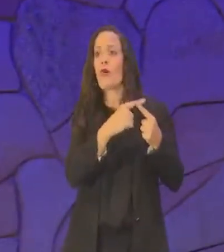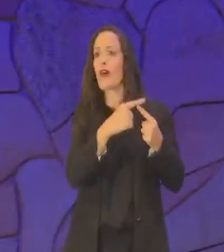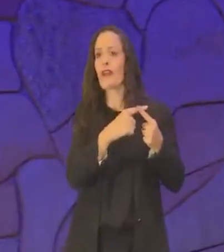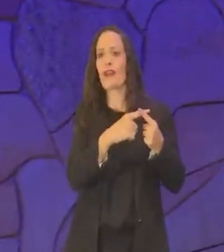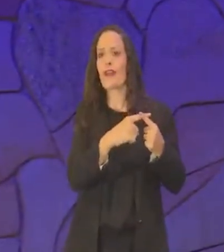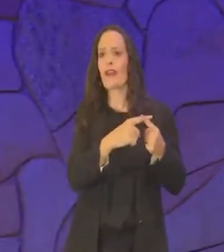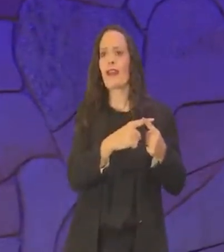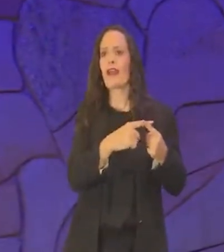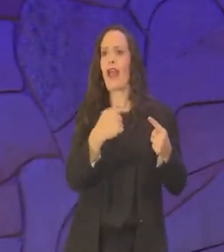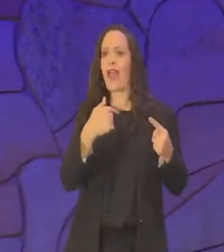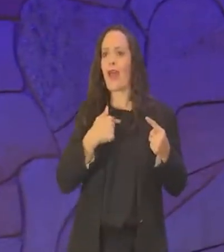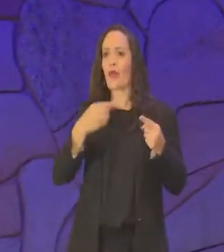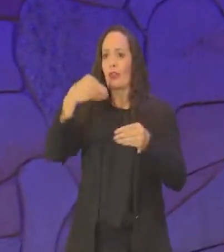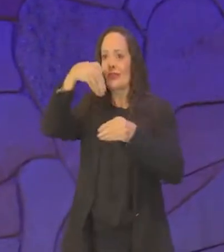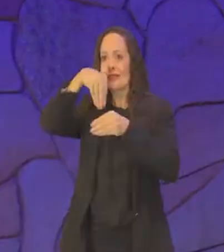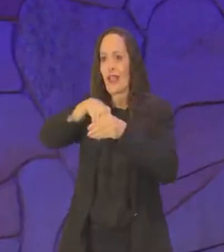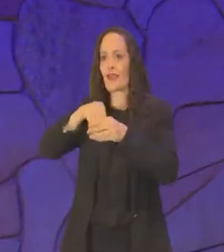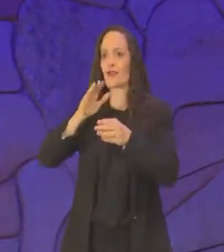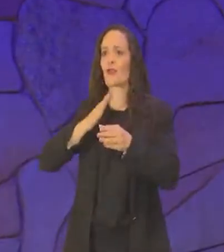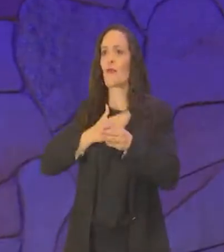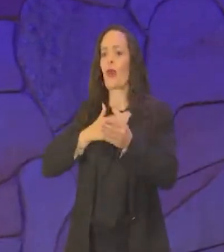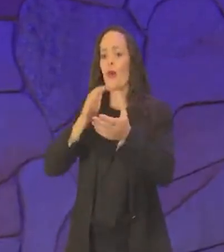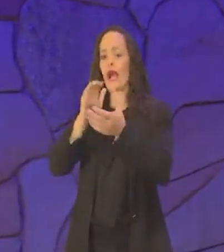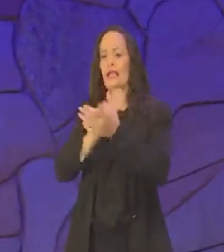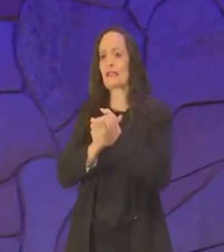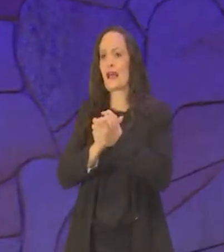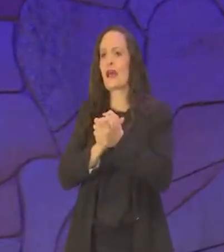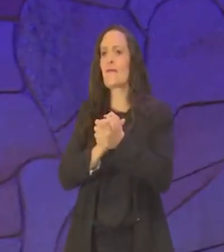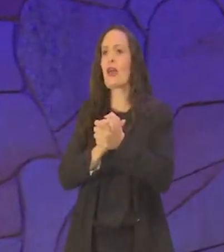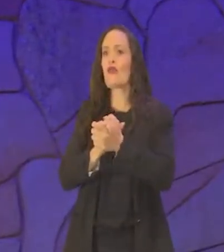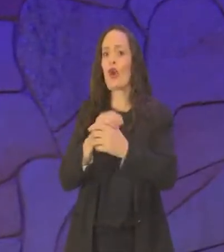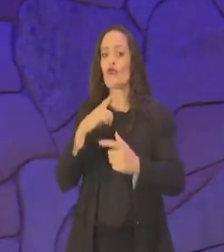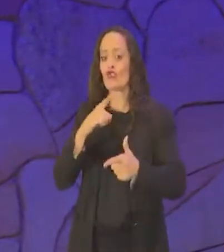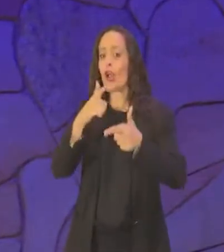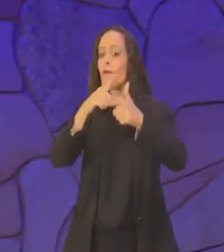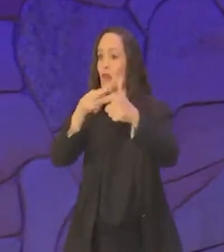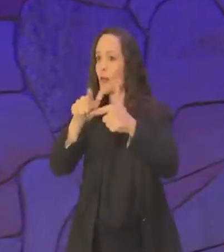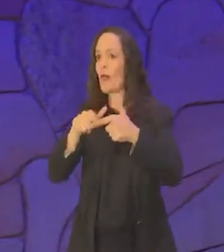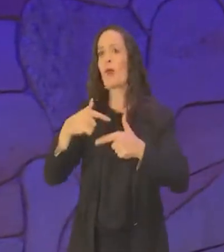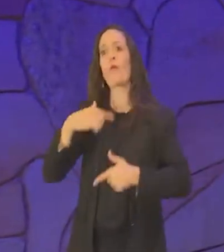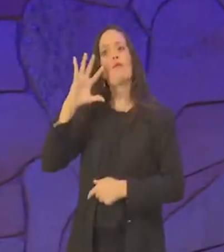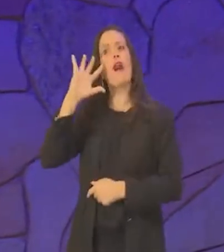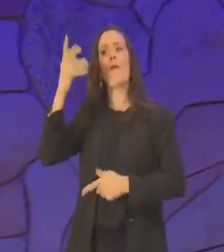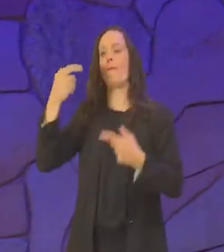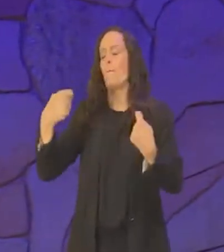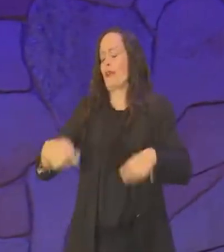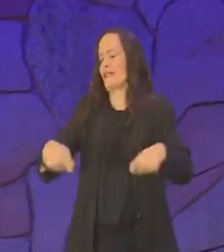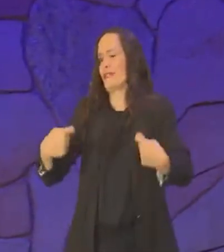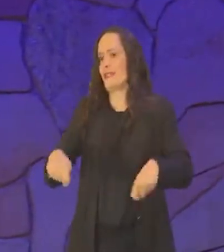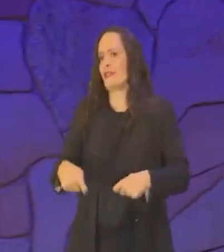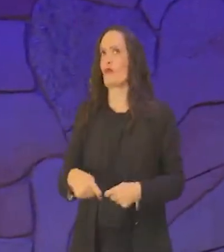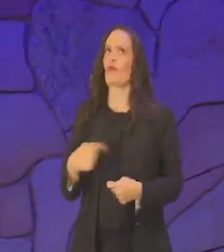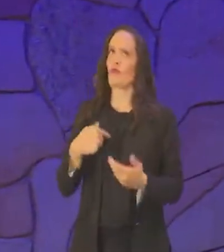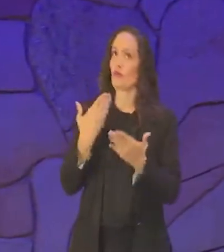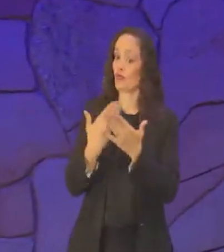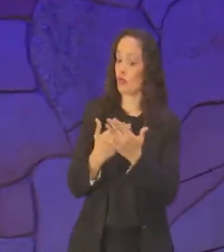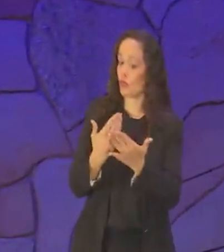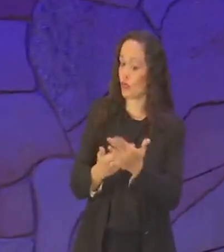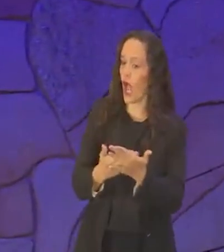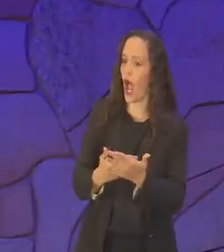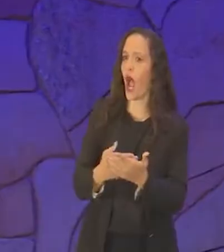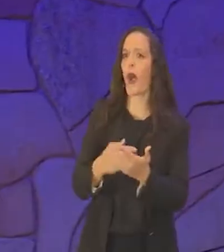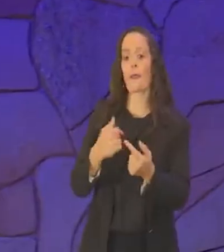meus pais. Minha família me fez ser homem, falou: agora você vai estudar, agora aqui você